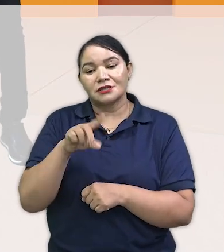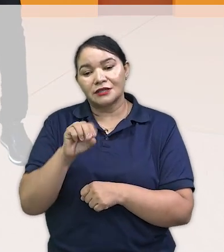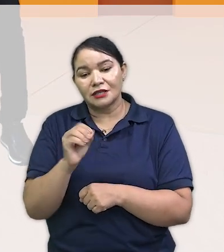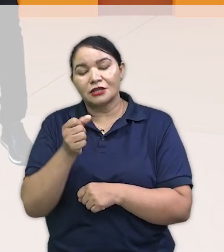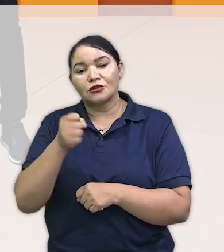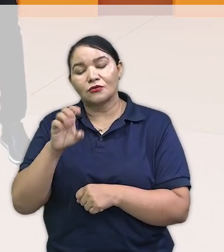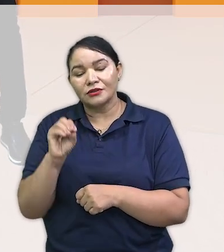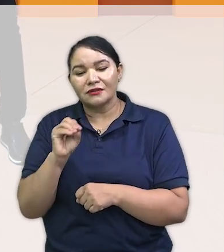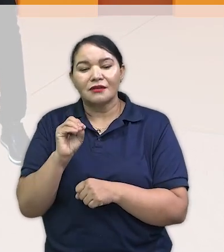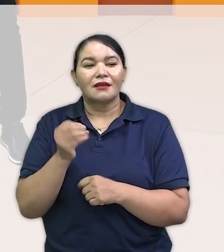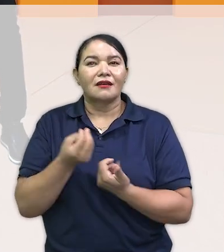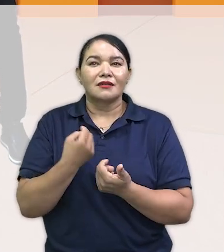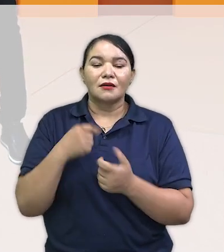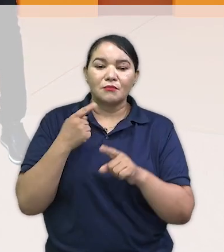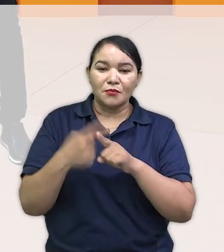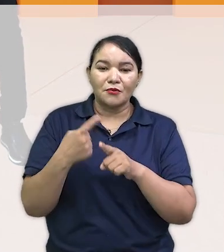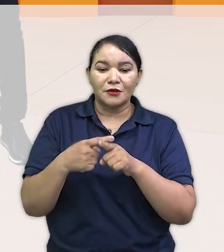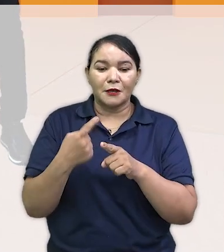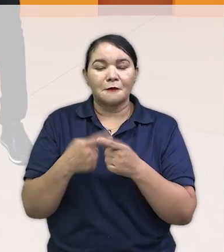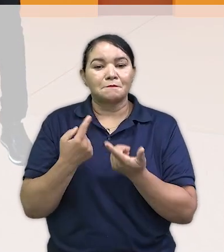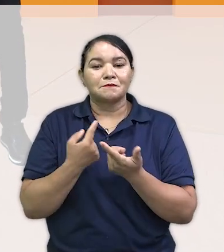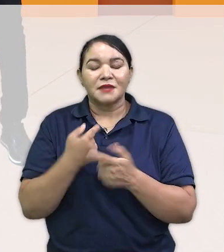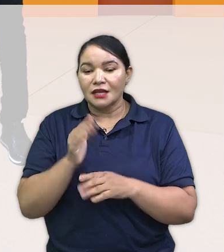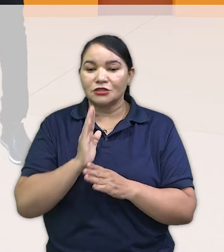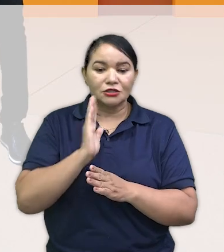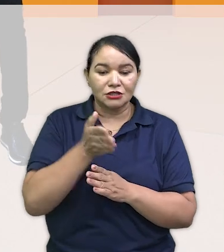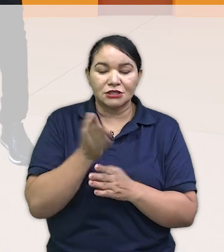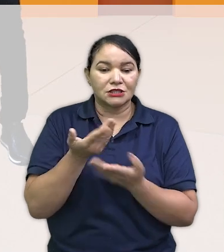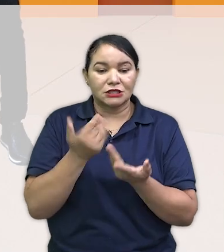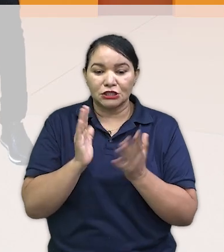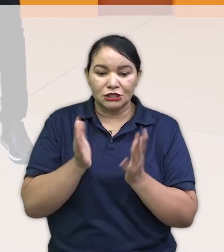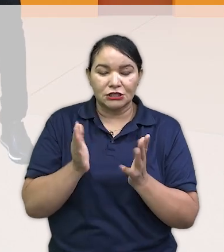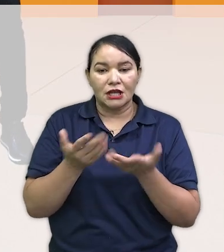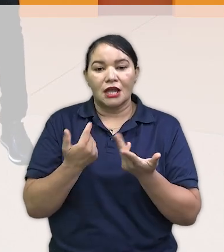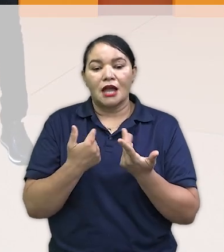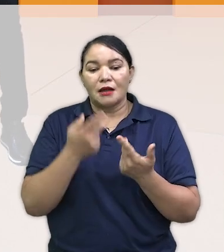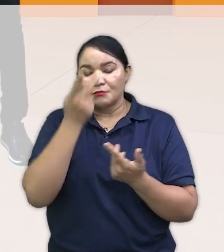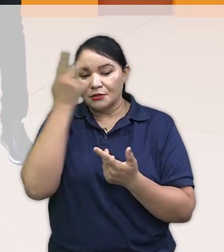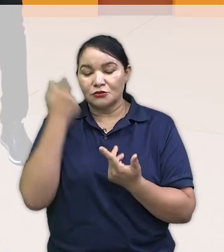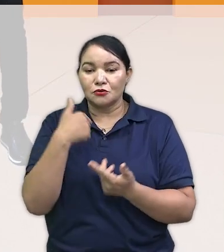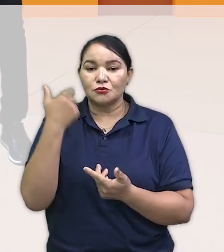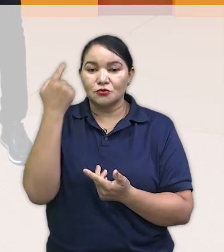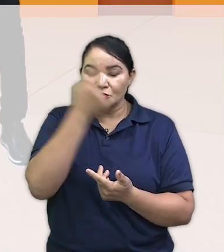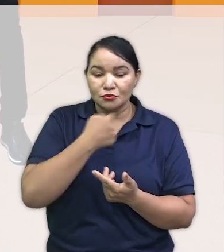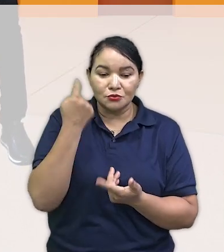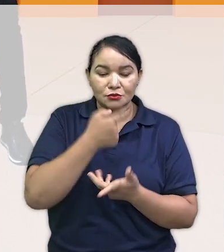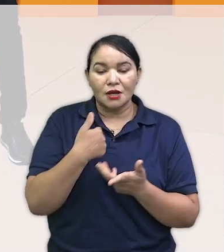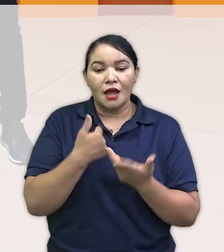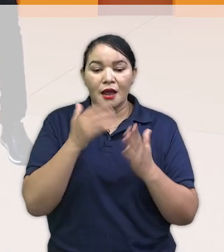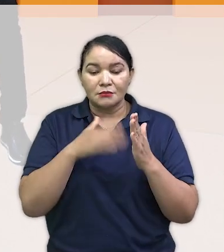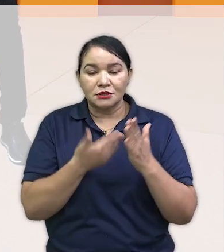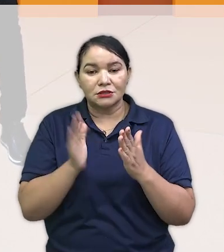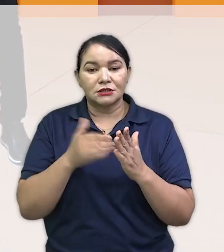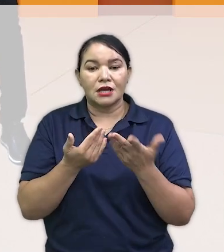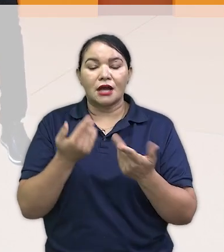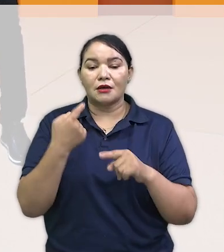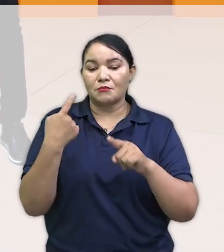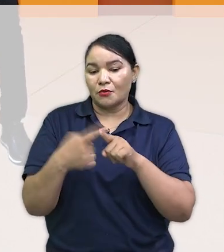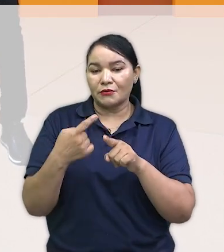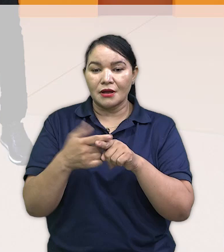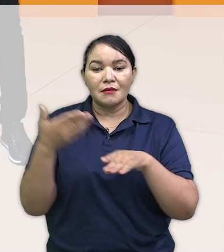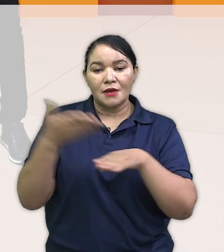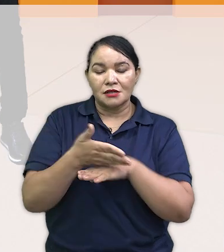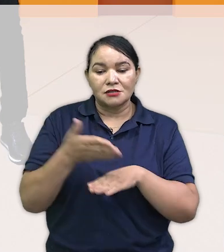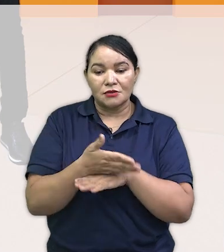até 80, né? Na busca por diretas já, os cara pintadas, essas coisas todas aí, não